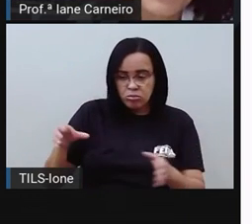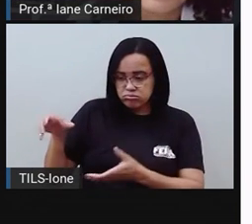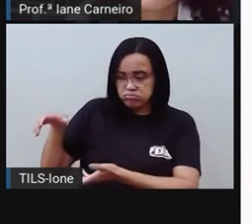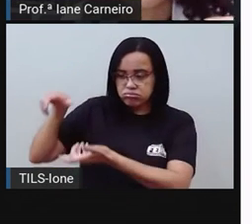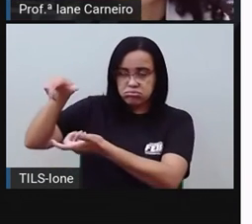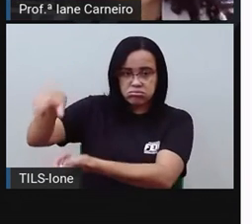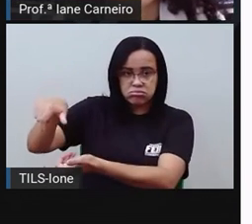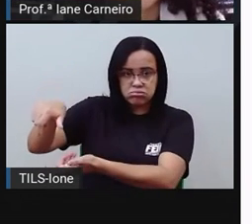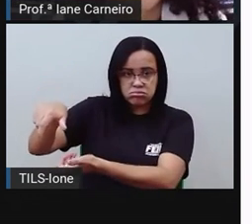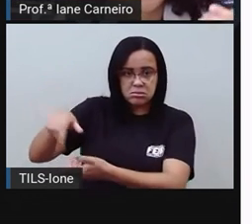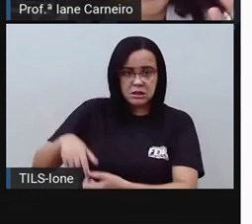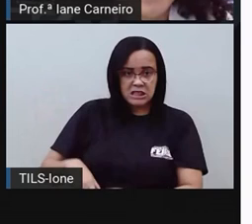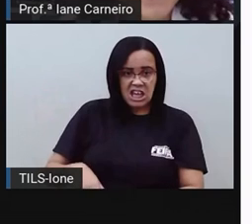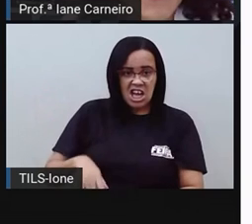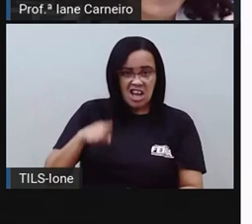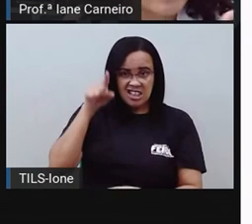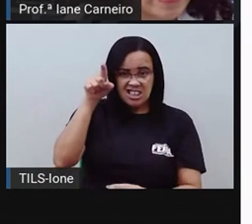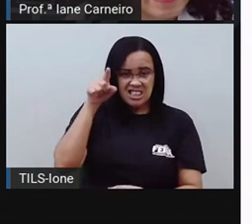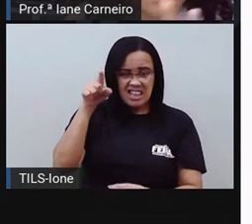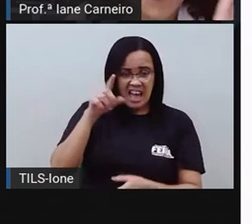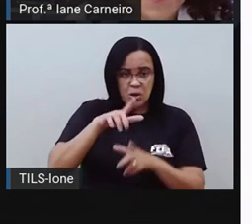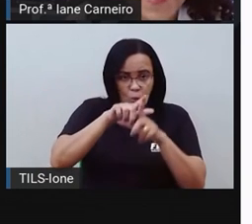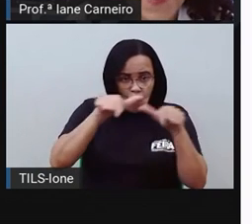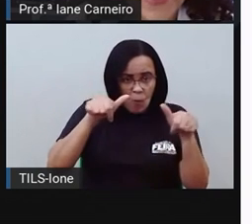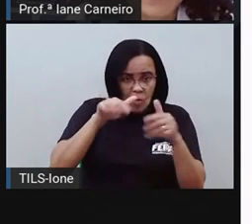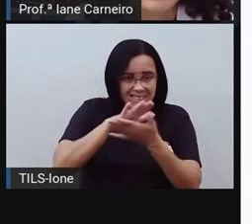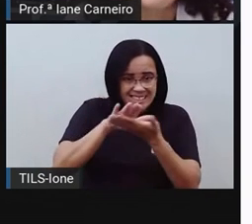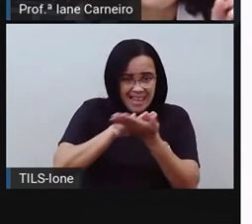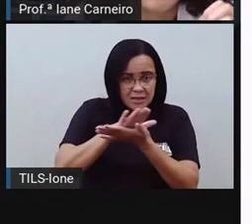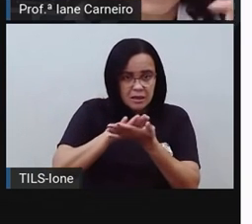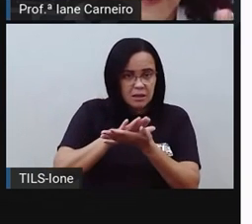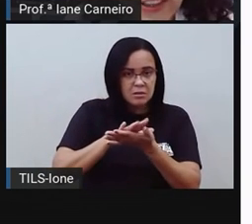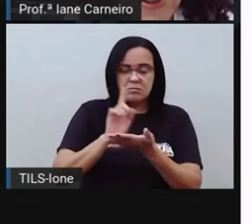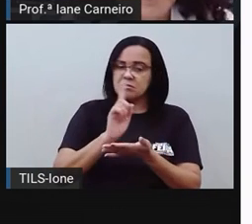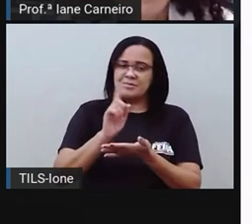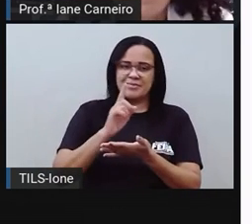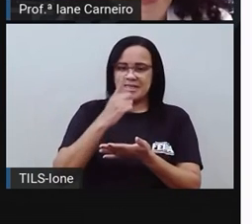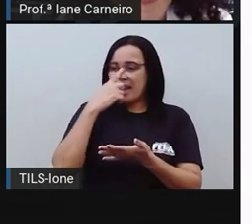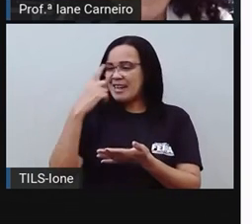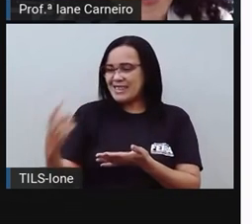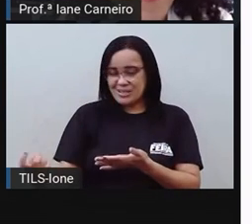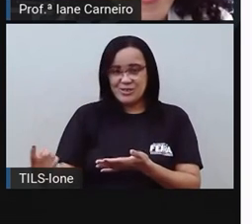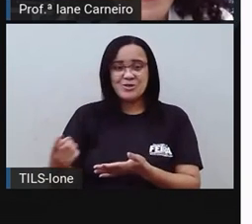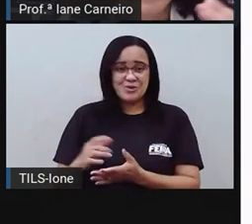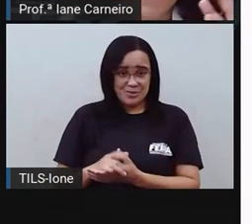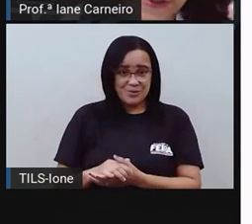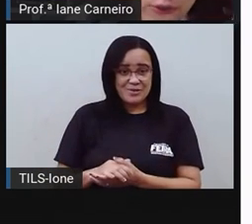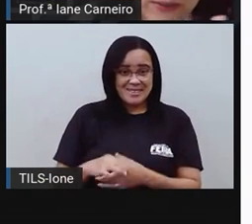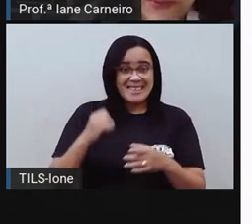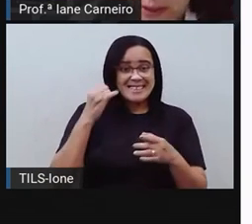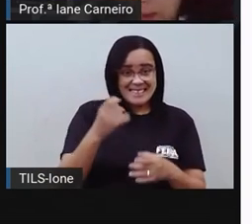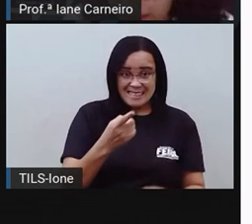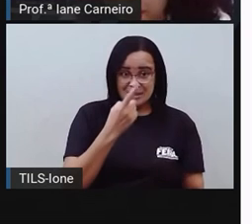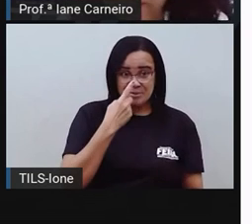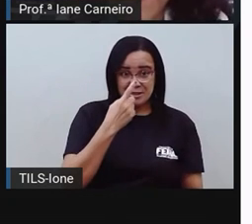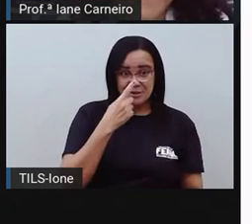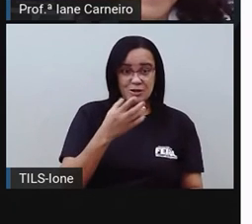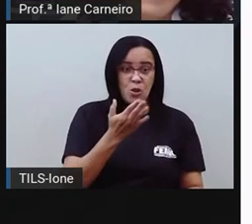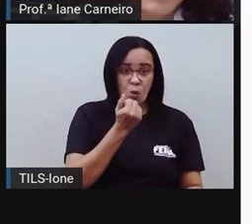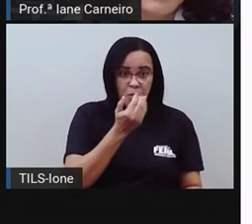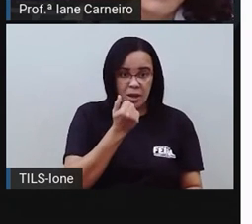fora. Se você foi pegar o biscoito, acabou o biscoito, vai deixar só a embalagem lá vazia. Joga fora